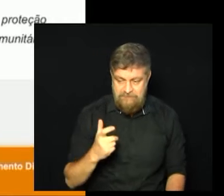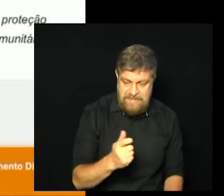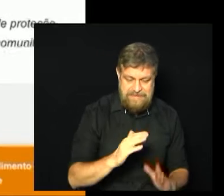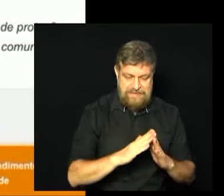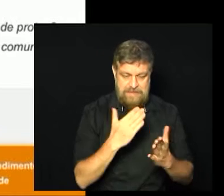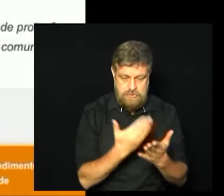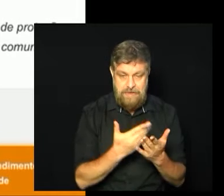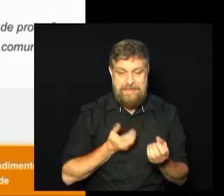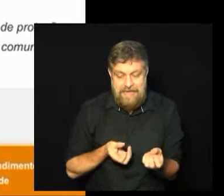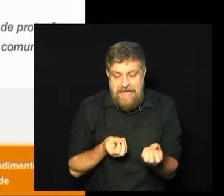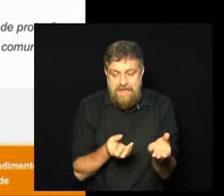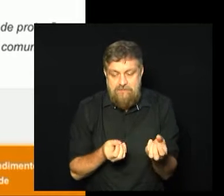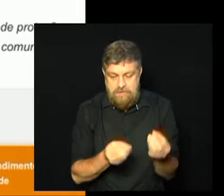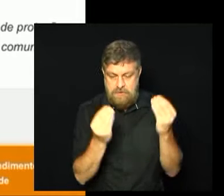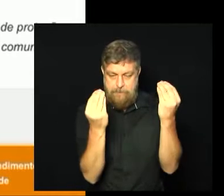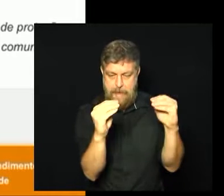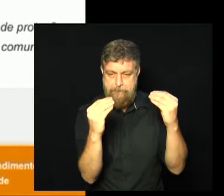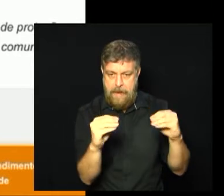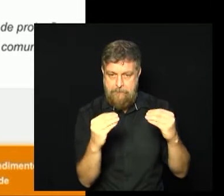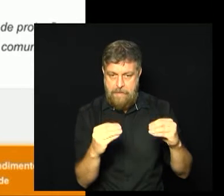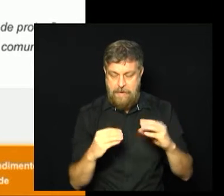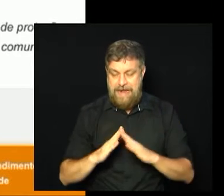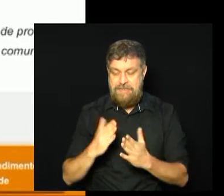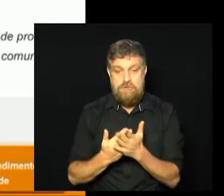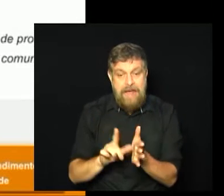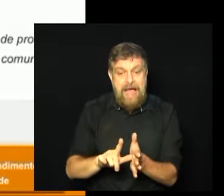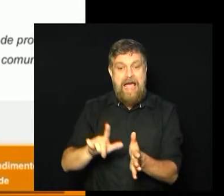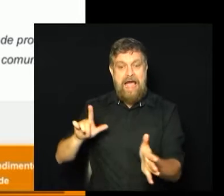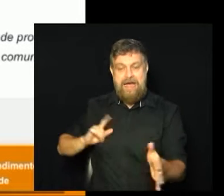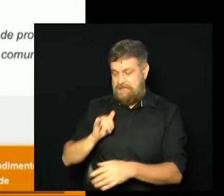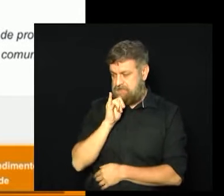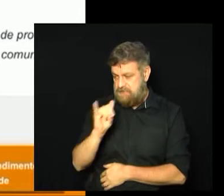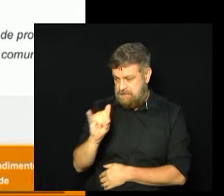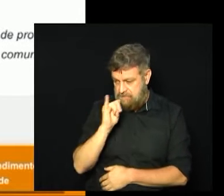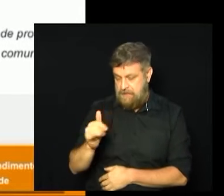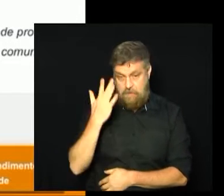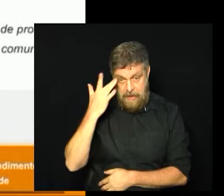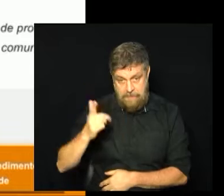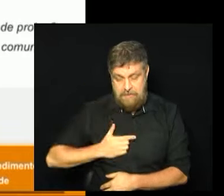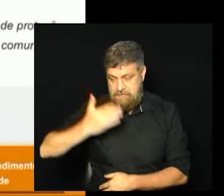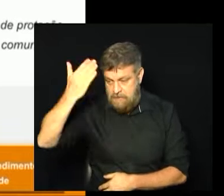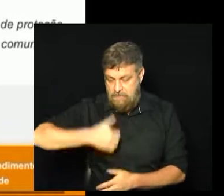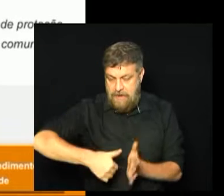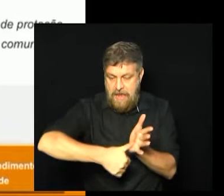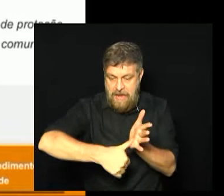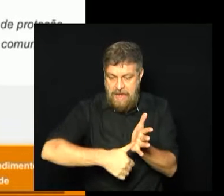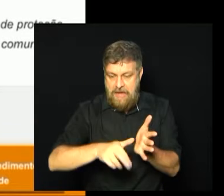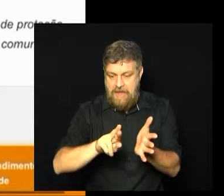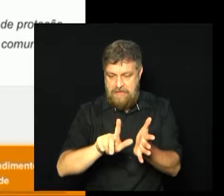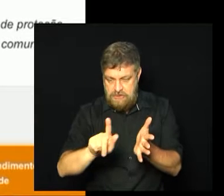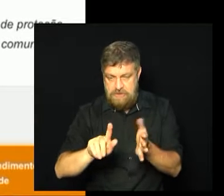para os alunos. Lembrando que as escolas comunicam antes, olha, amanhã tem que trazer o documento, que é o RG ou o